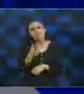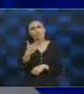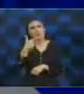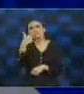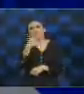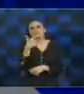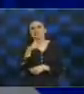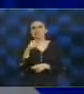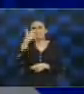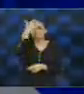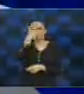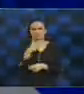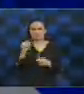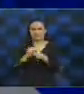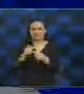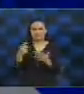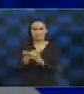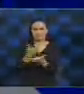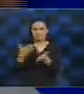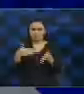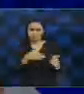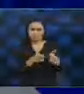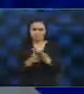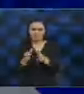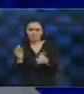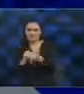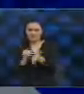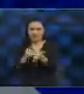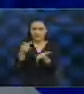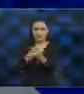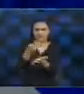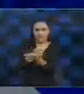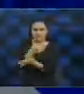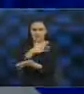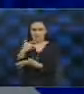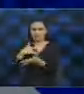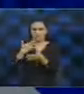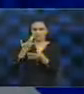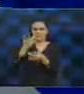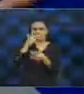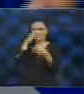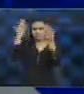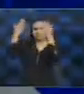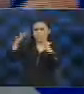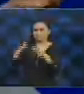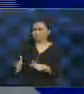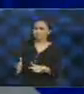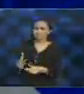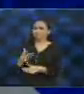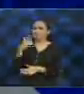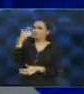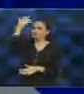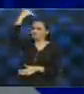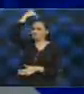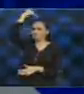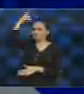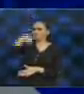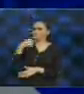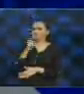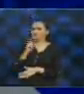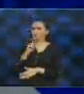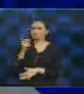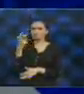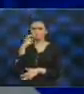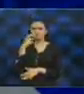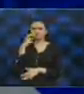temos nada a ver com esse descaminho, esse mau caminho da saúde do Estado, que é governado por um aliado do candidato Marcelo Ramos, o